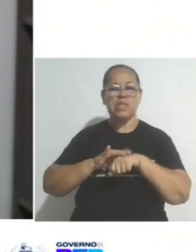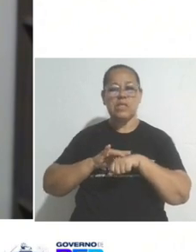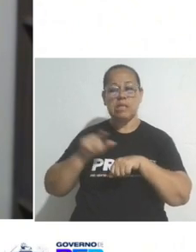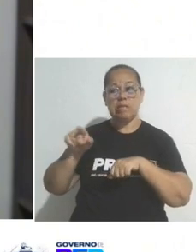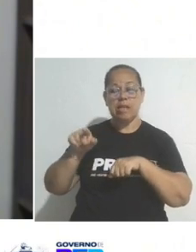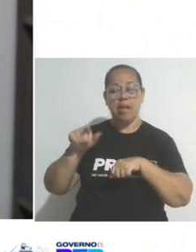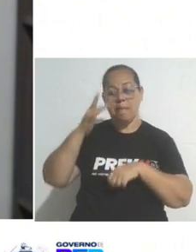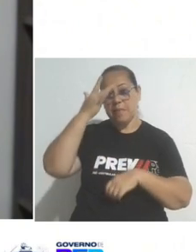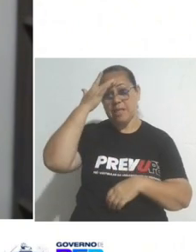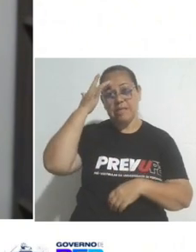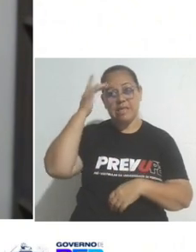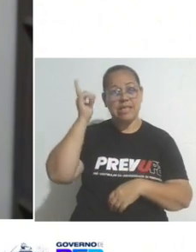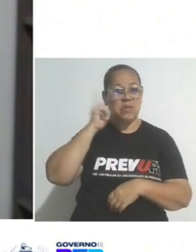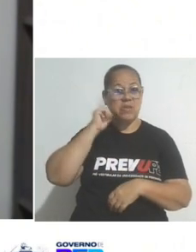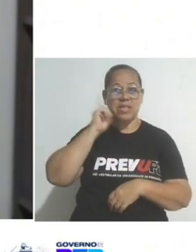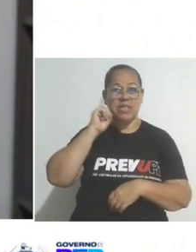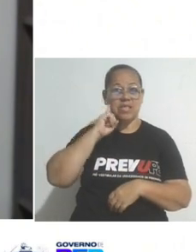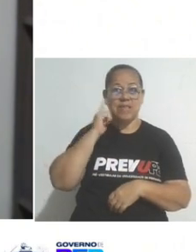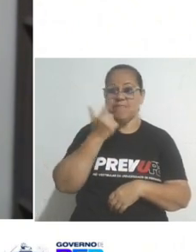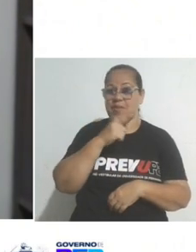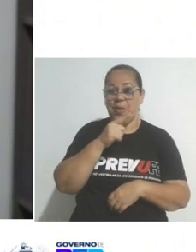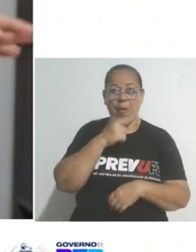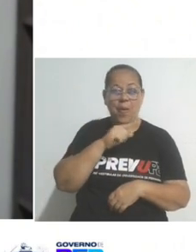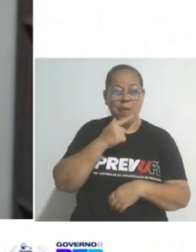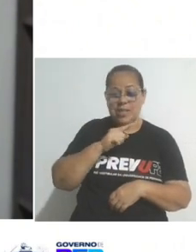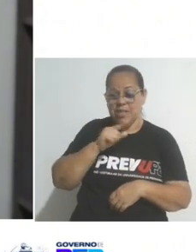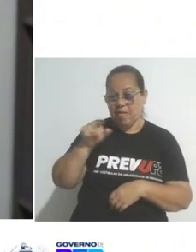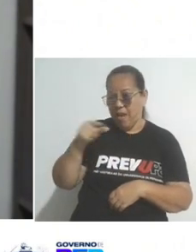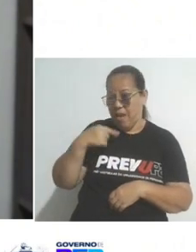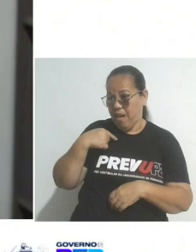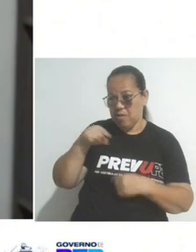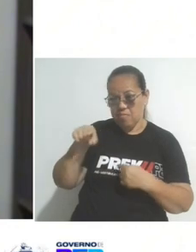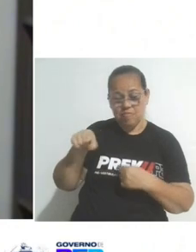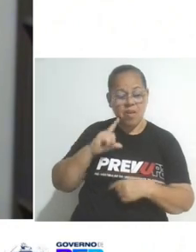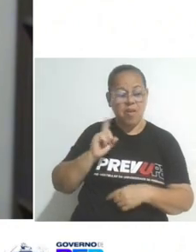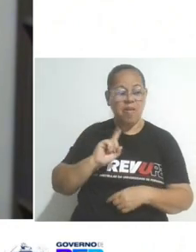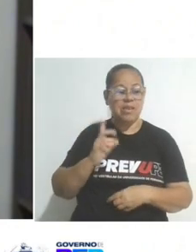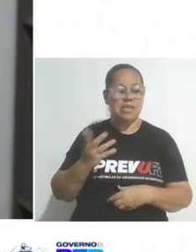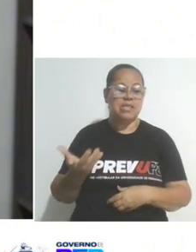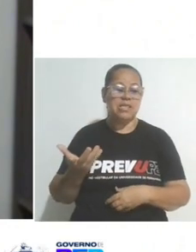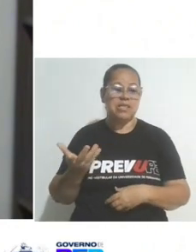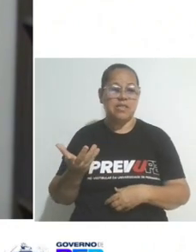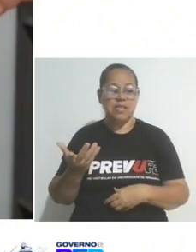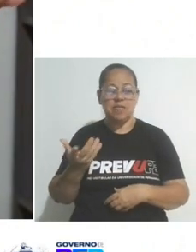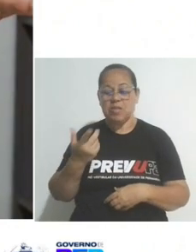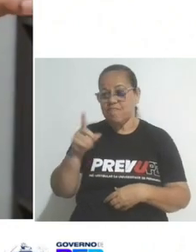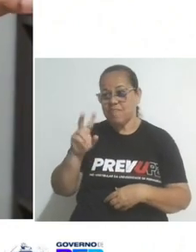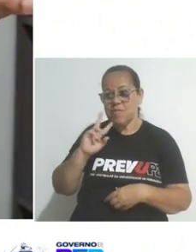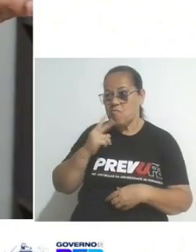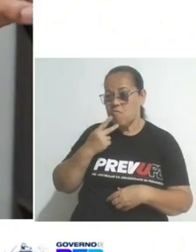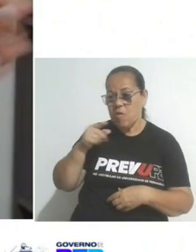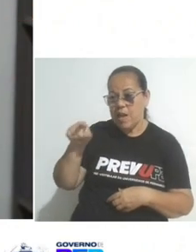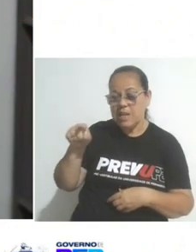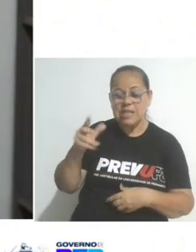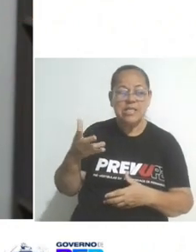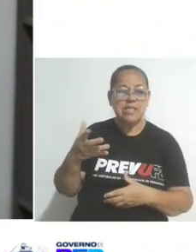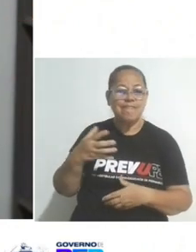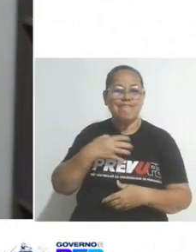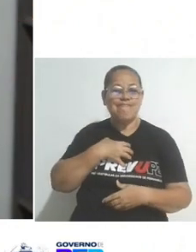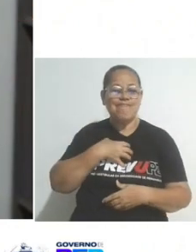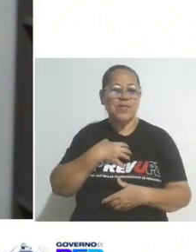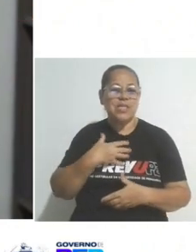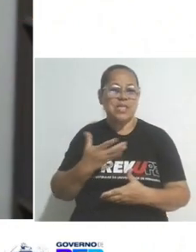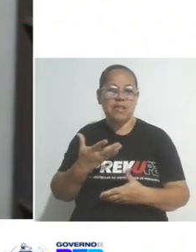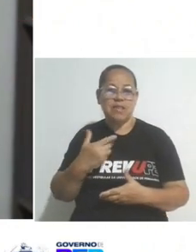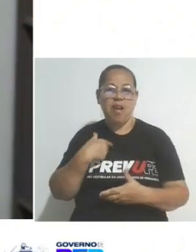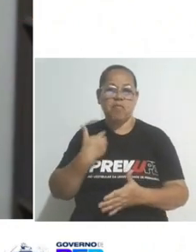no seu dia a dia não consegue se reconhecer naquele lugar e ao não se reconhecer naquele lugar ele se vê